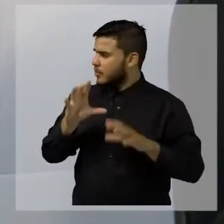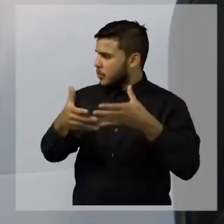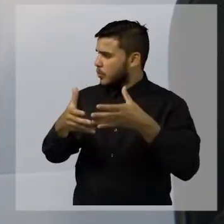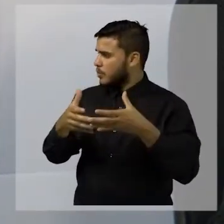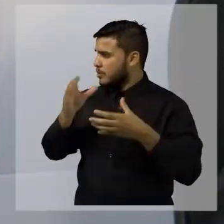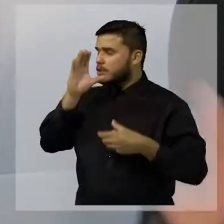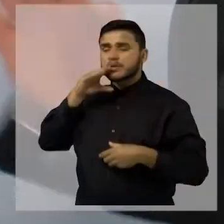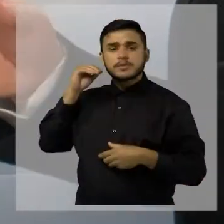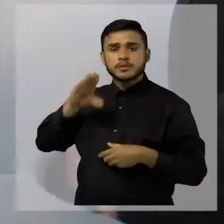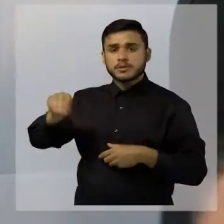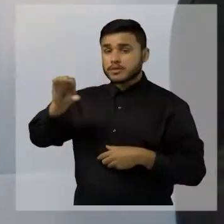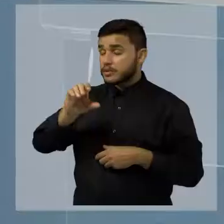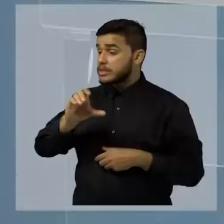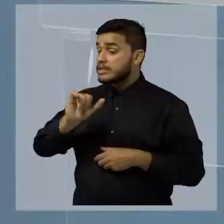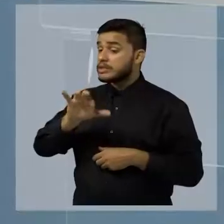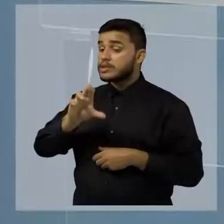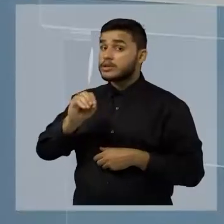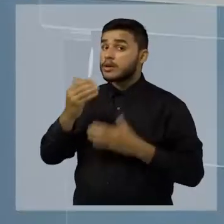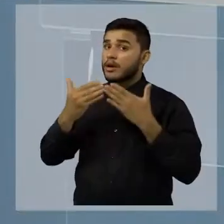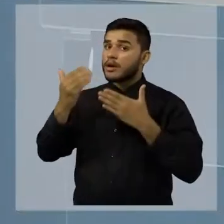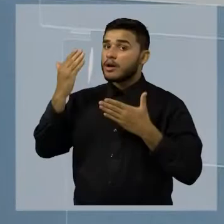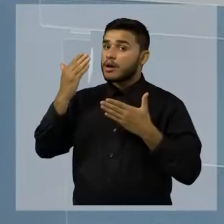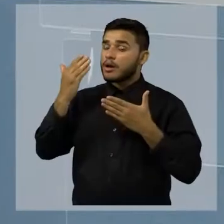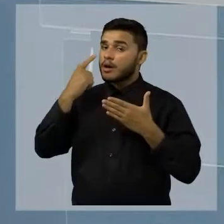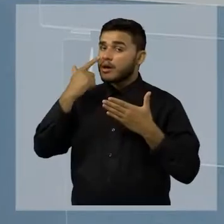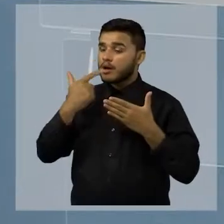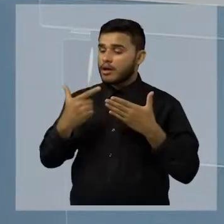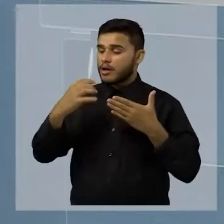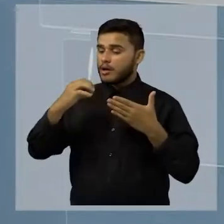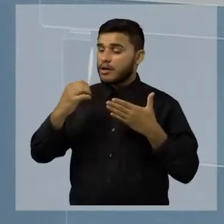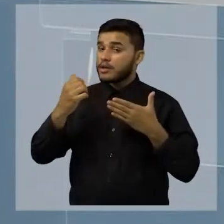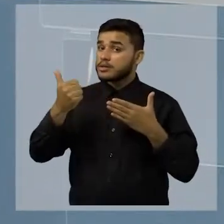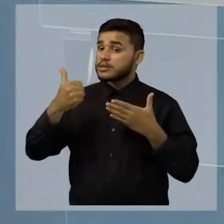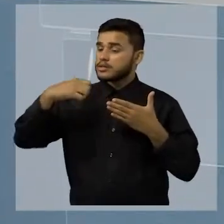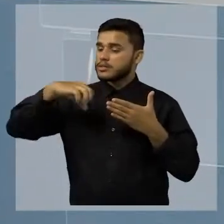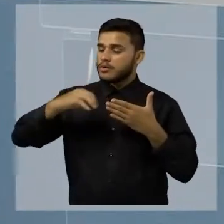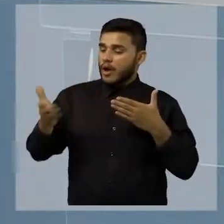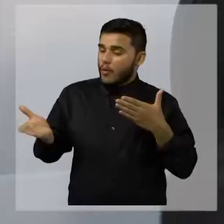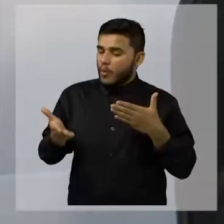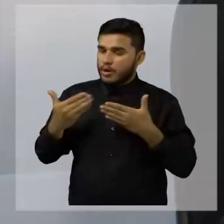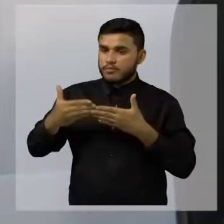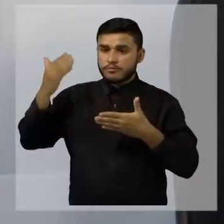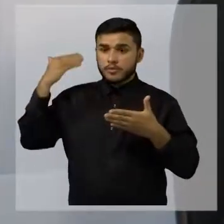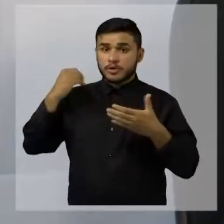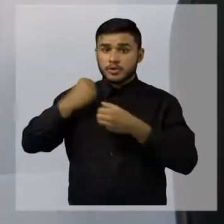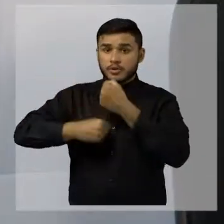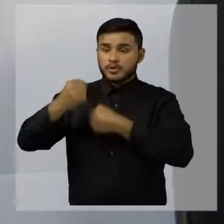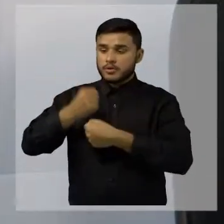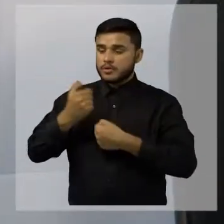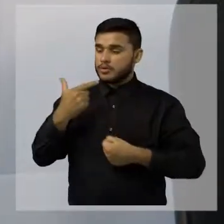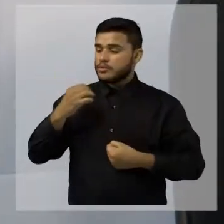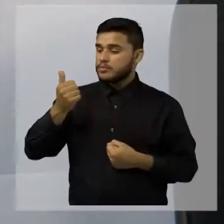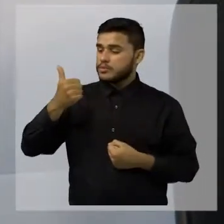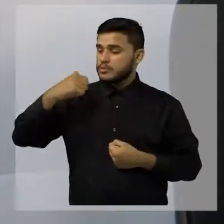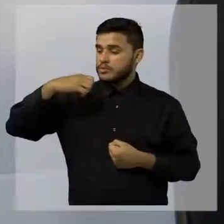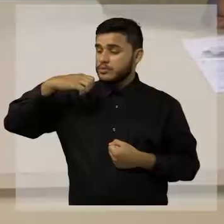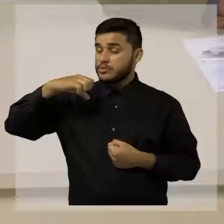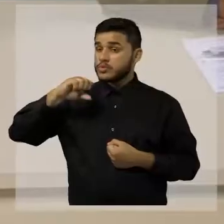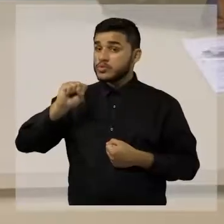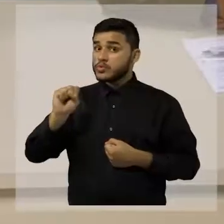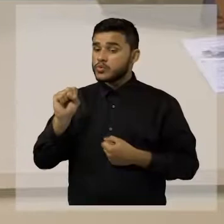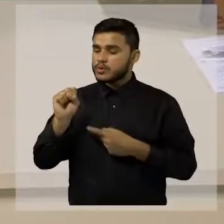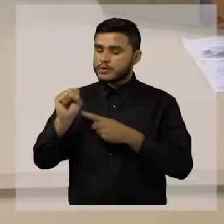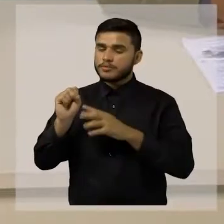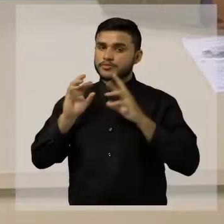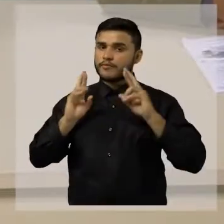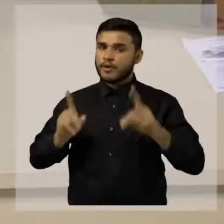né? Por exemplo, o Ciro de 2019 é diferente do Ciro de 2018. Destravou a língua, né? Ele